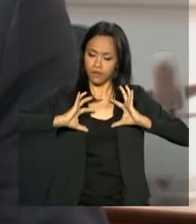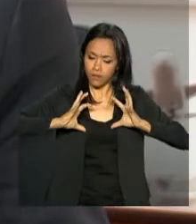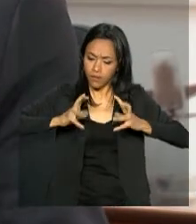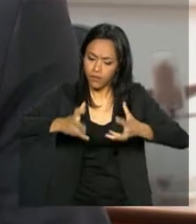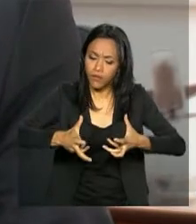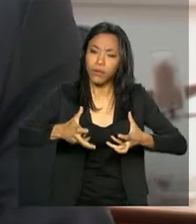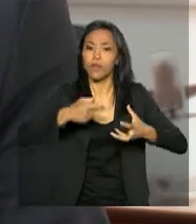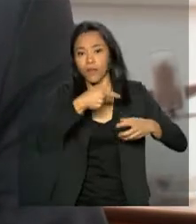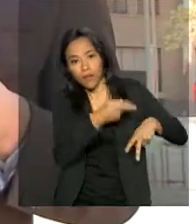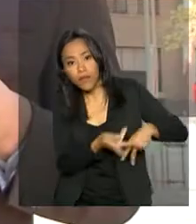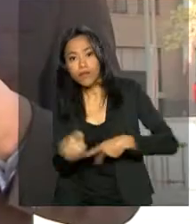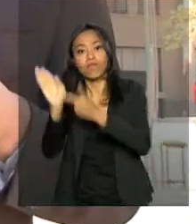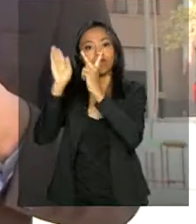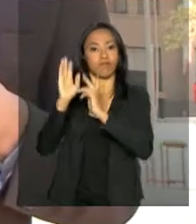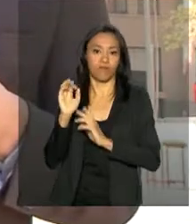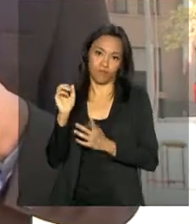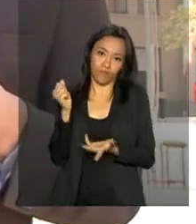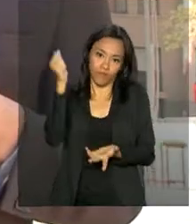vêm do brasil